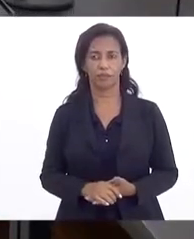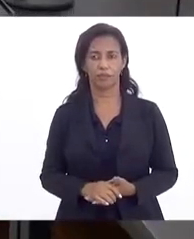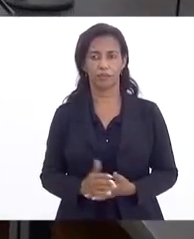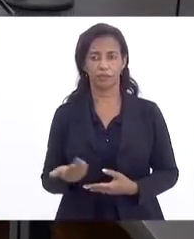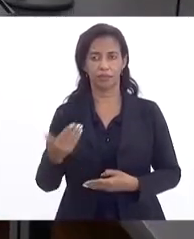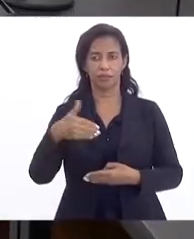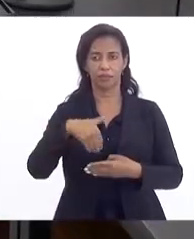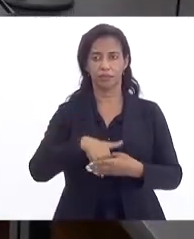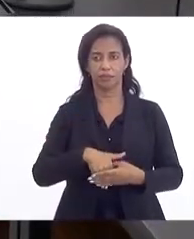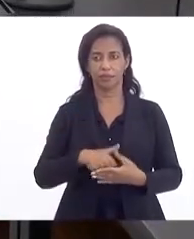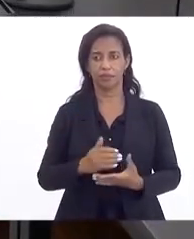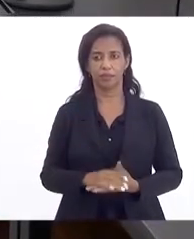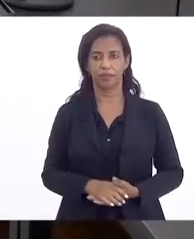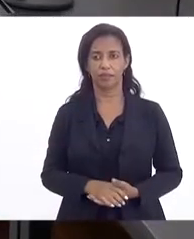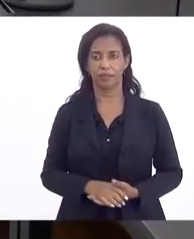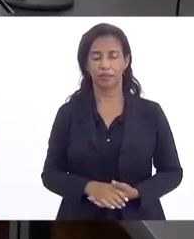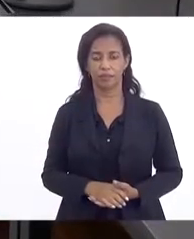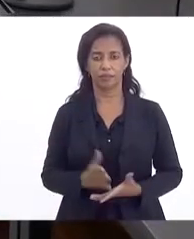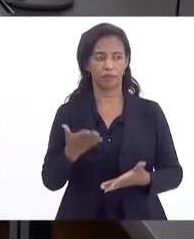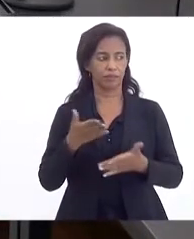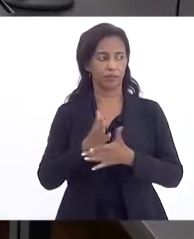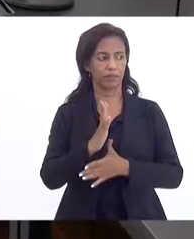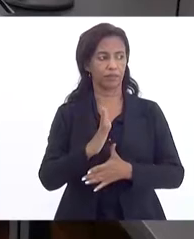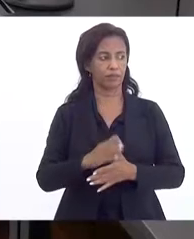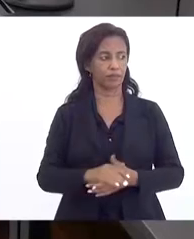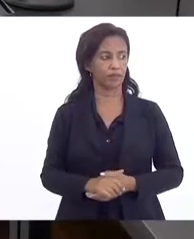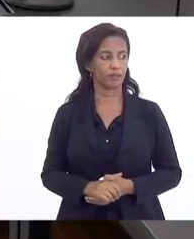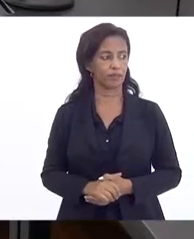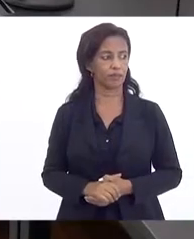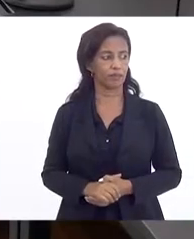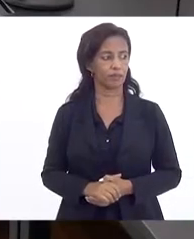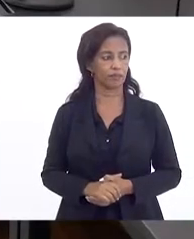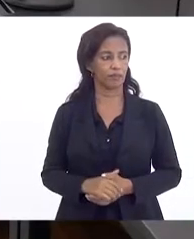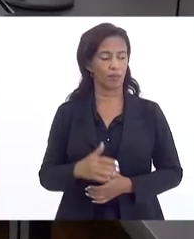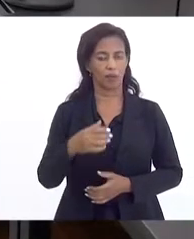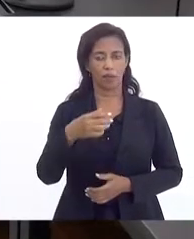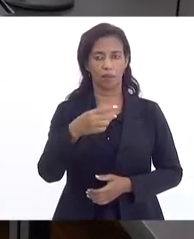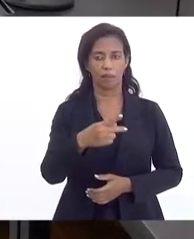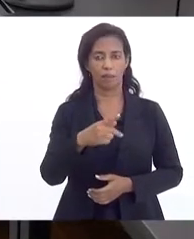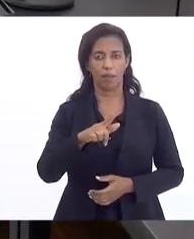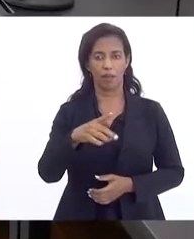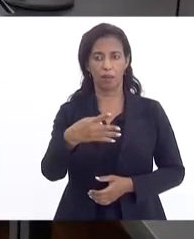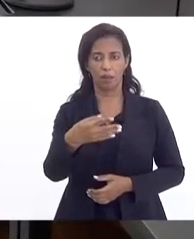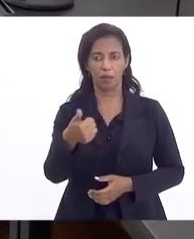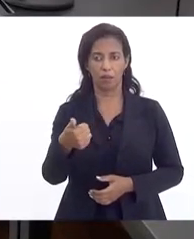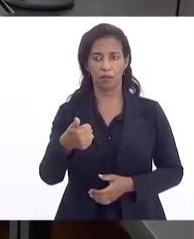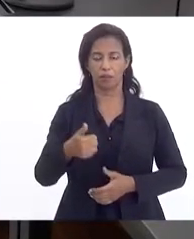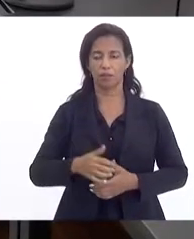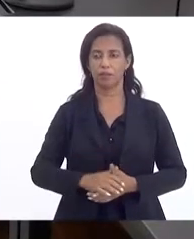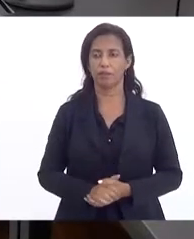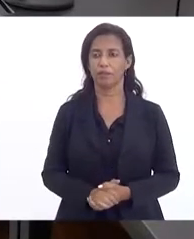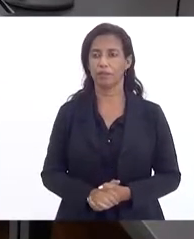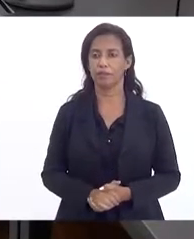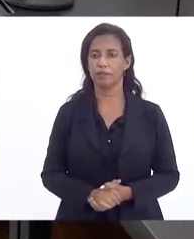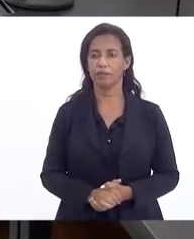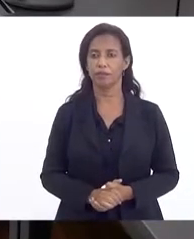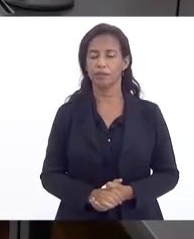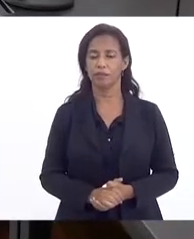Em votação. Aprovado. 41. Girador de mãos, viu, Mink? E